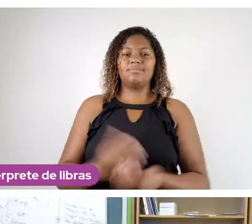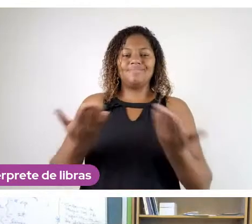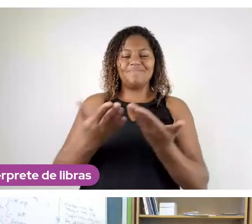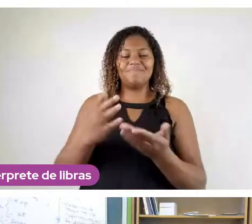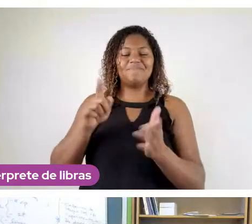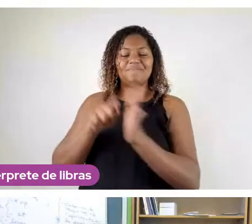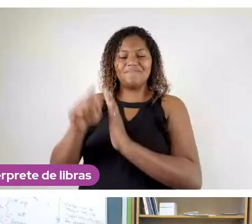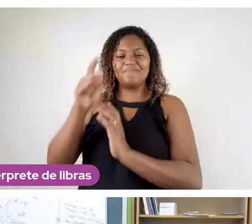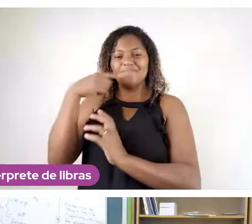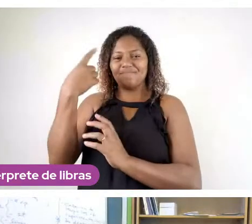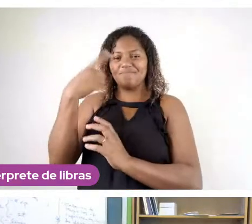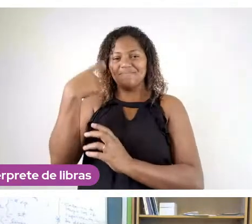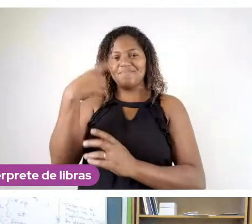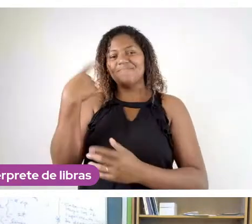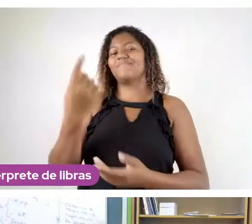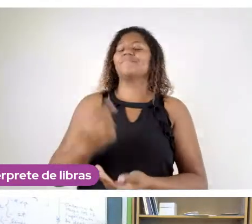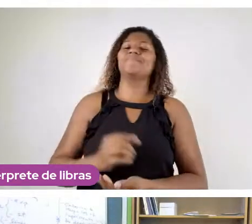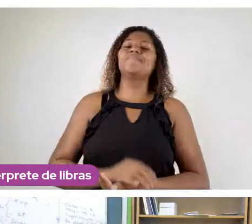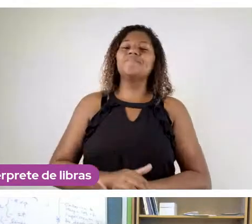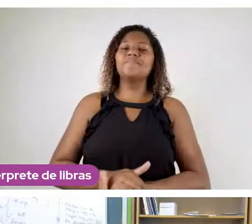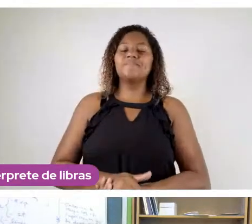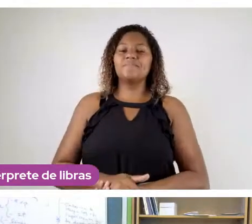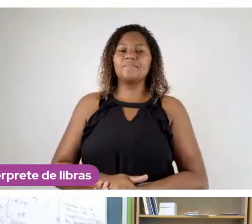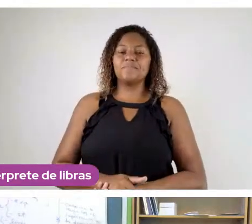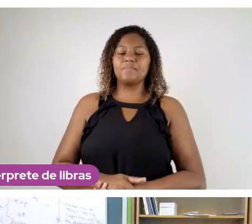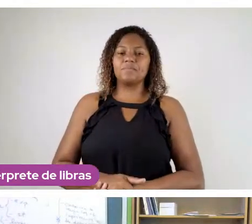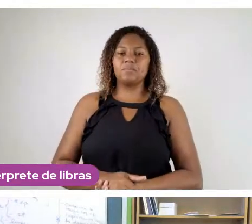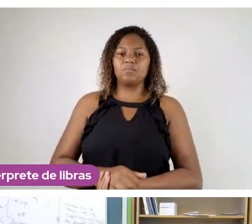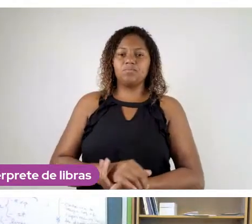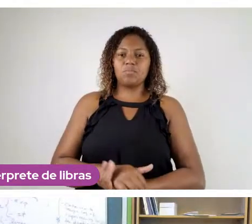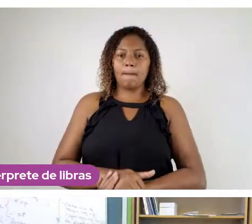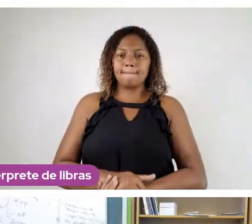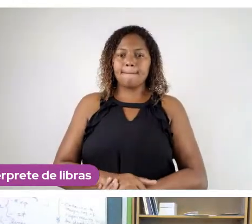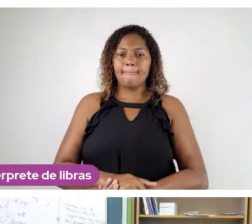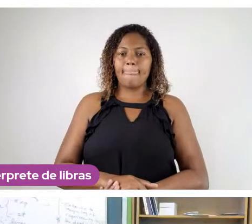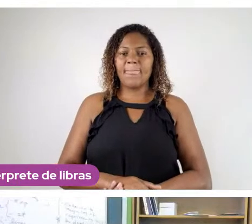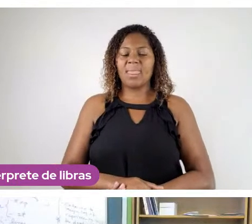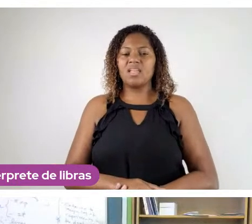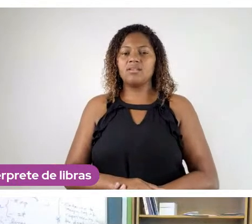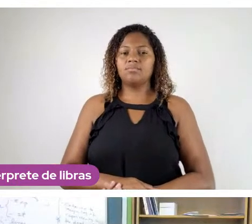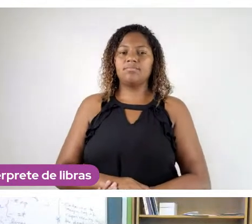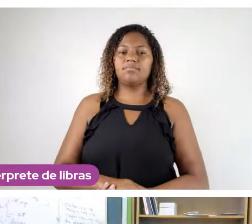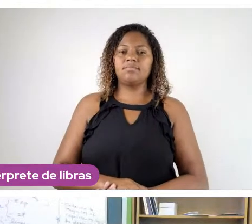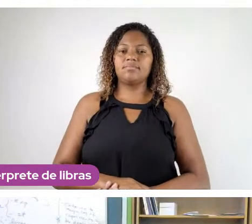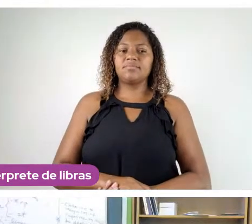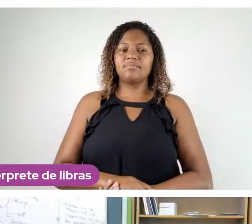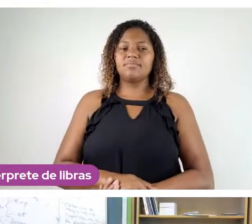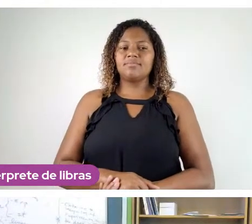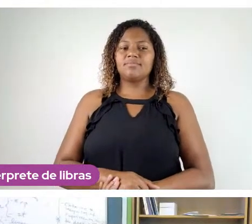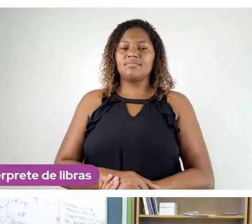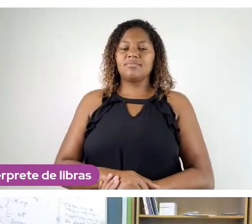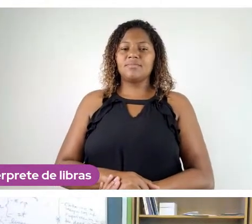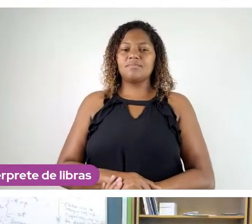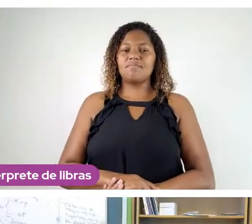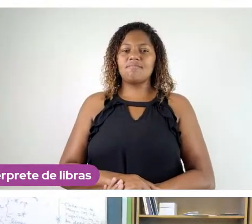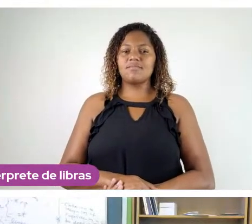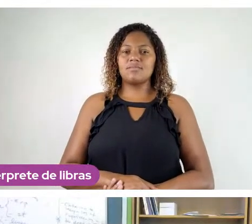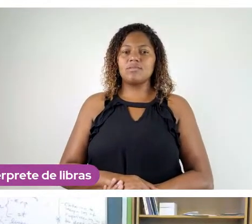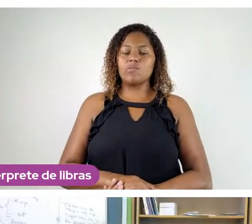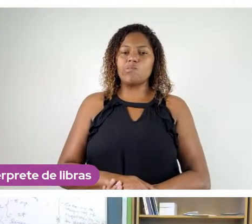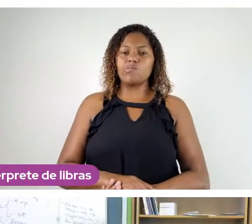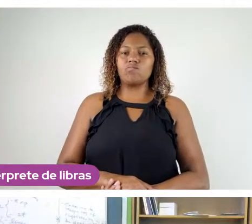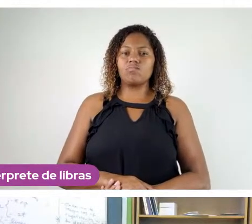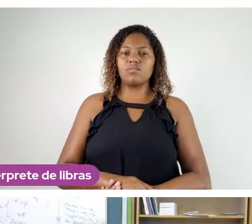soluções que vêm dos oceanos poderiam entrar em en la temática e ajudar a